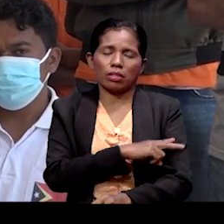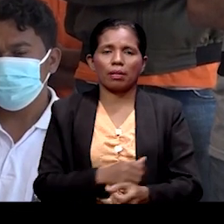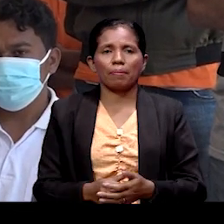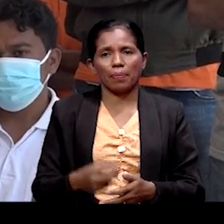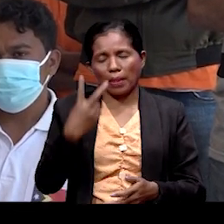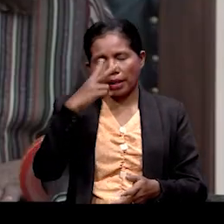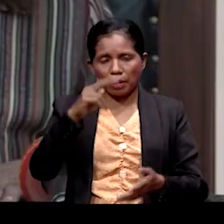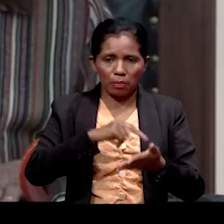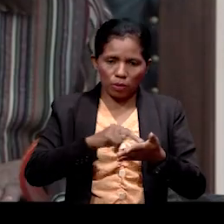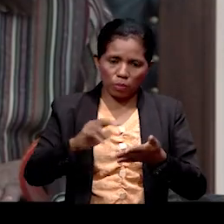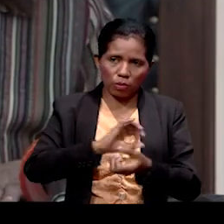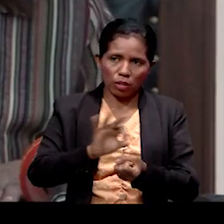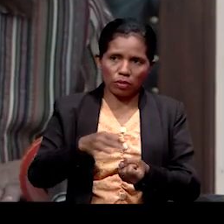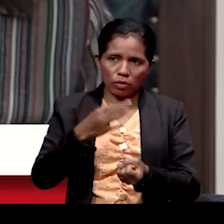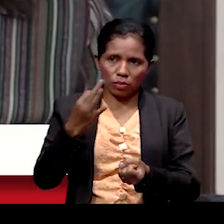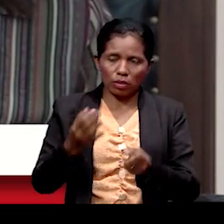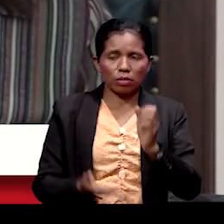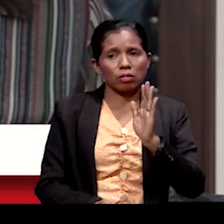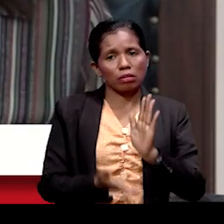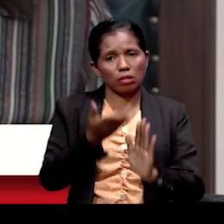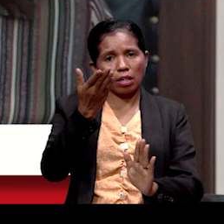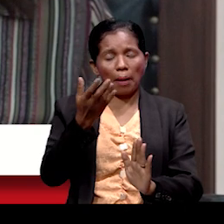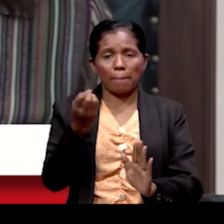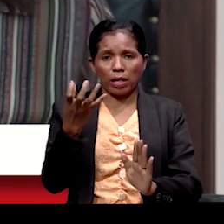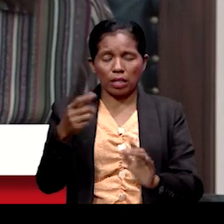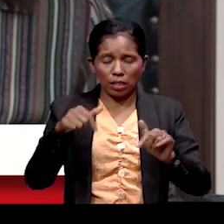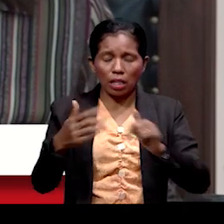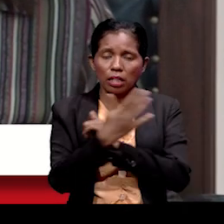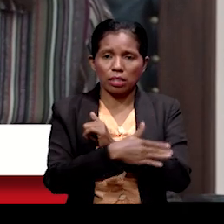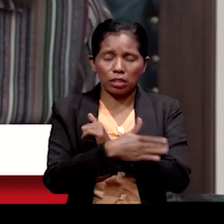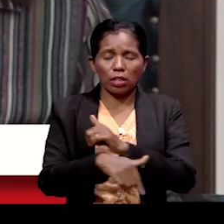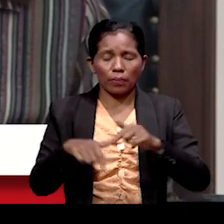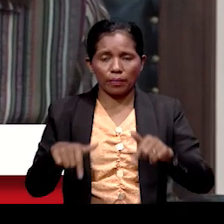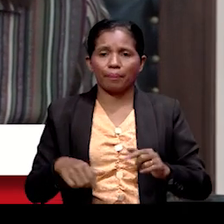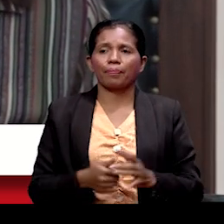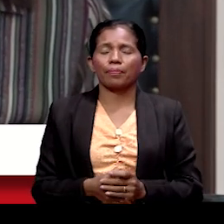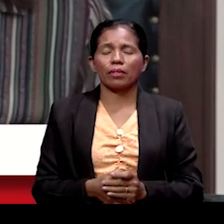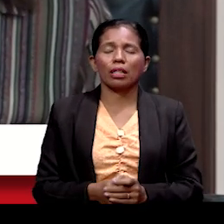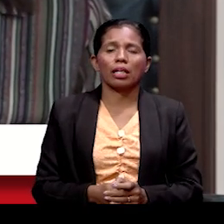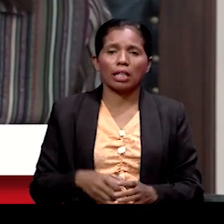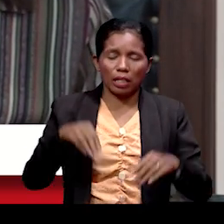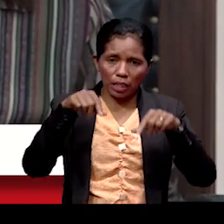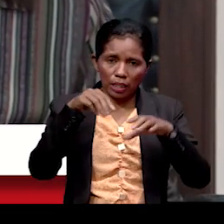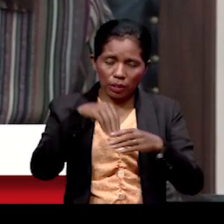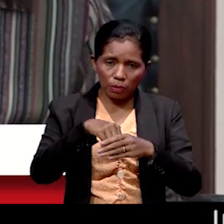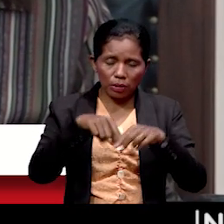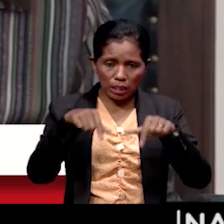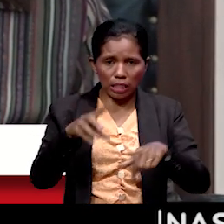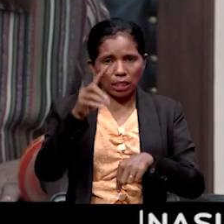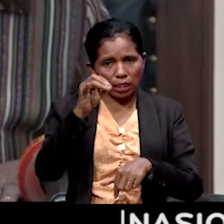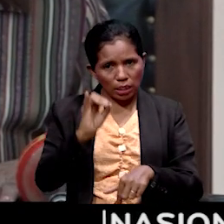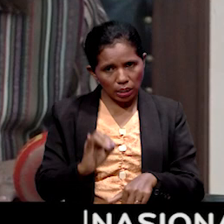caso COVID-19 nebe sai makas e arailaram, incluímos a capital dele.